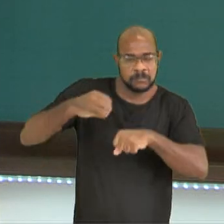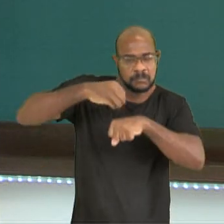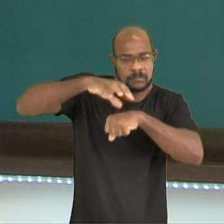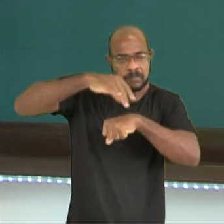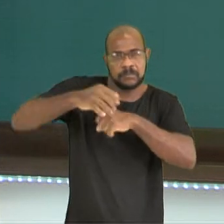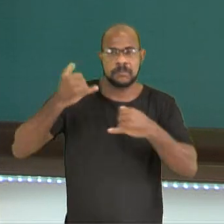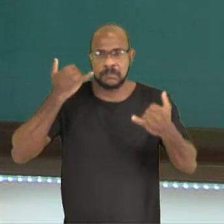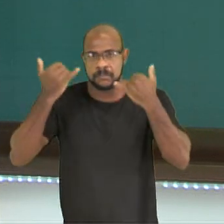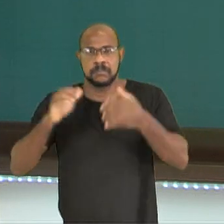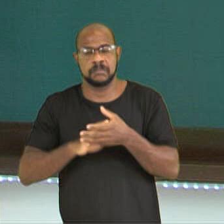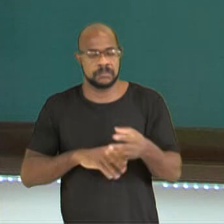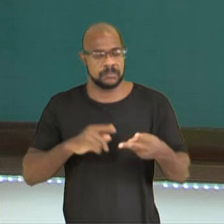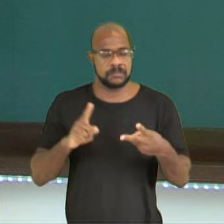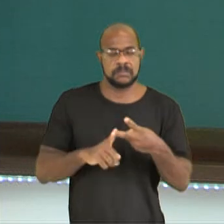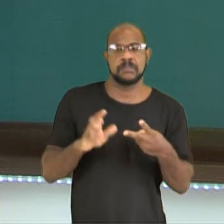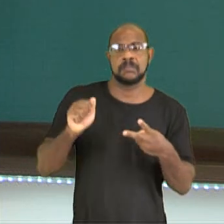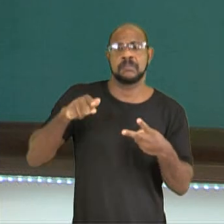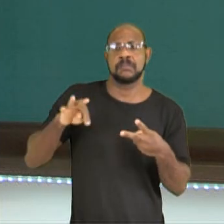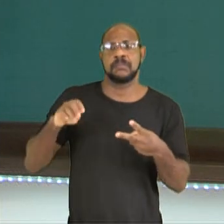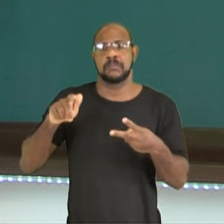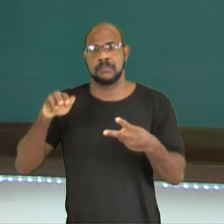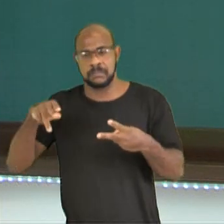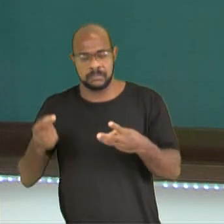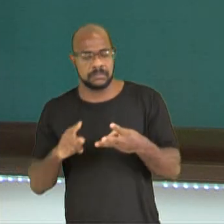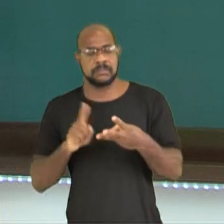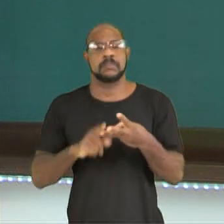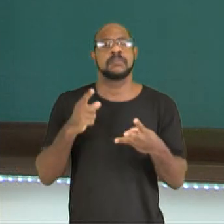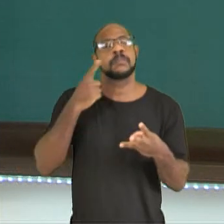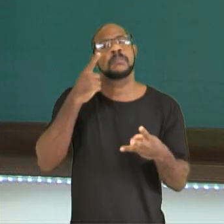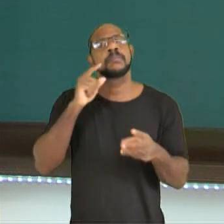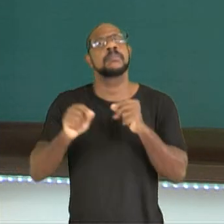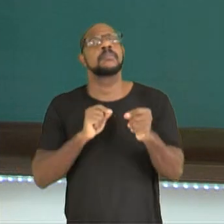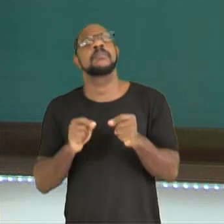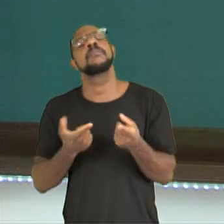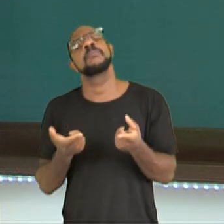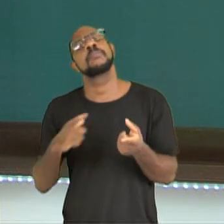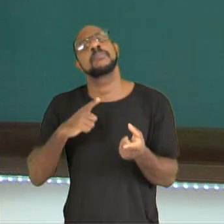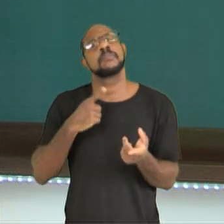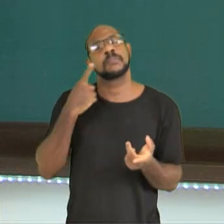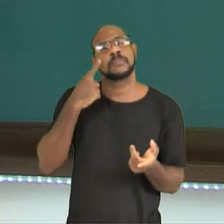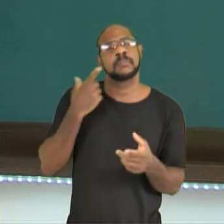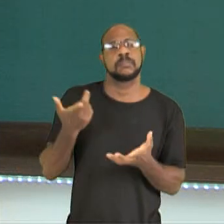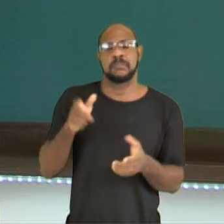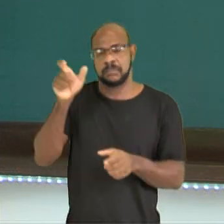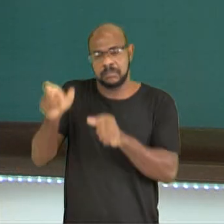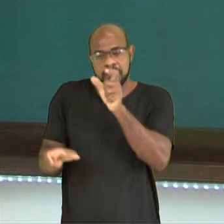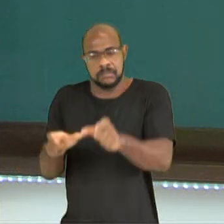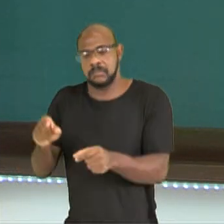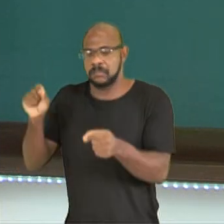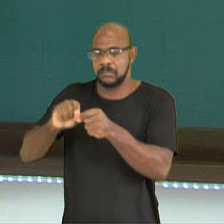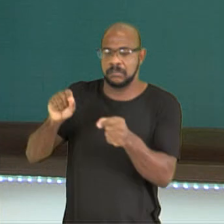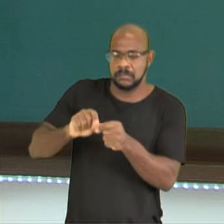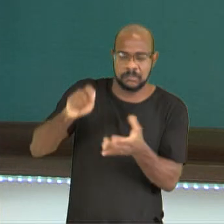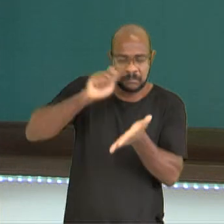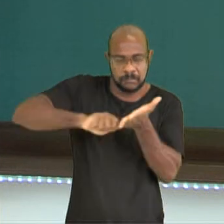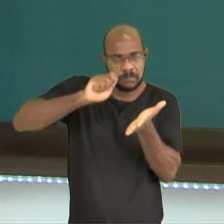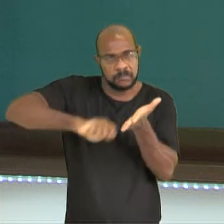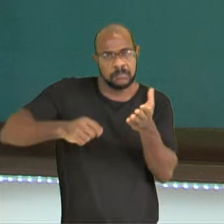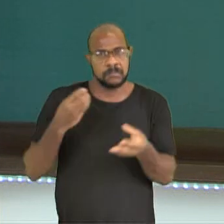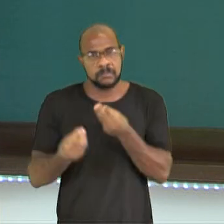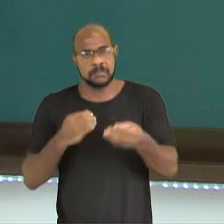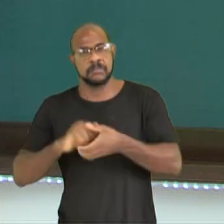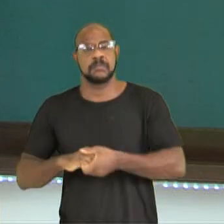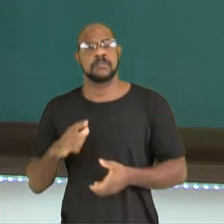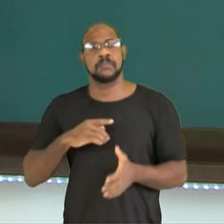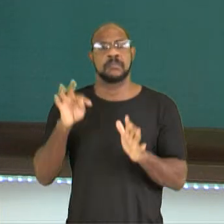mensagens. Já os antagonistas, eles tentam impedir esse personagem de fazer essa escrita. É o trecho